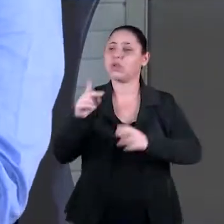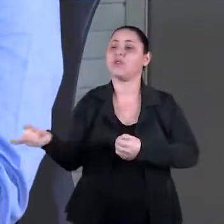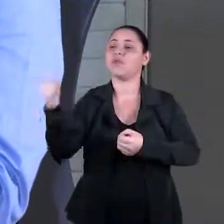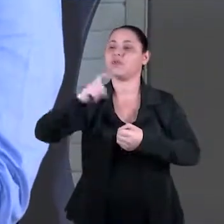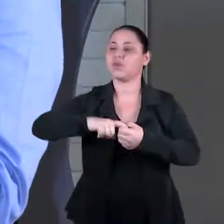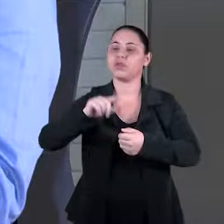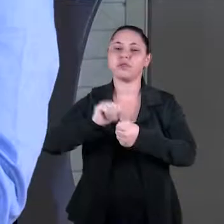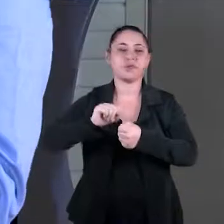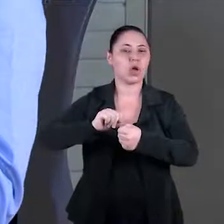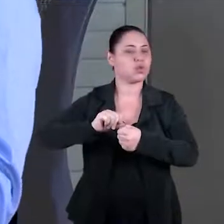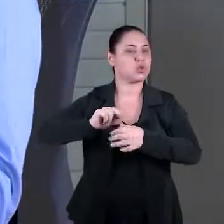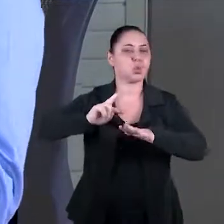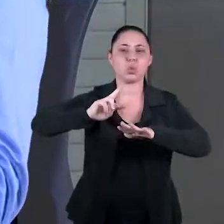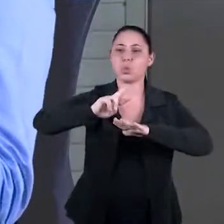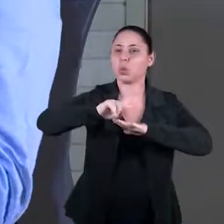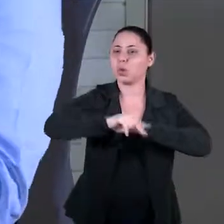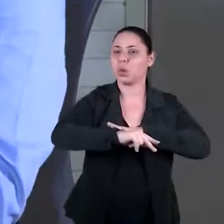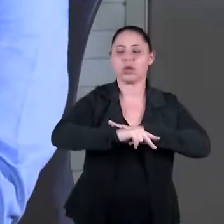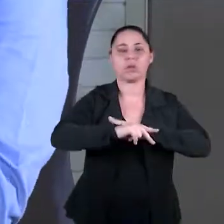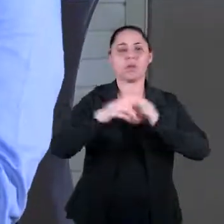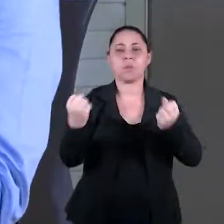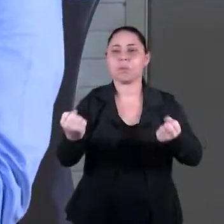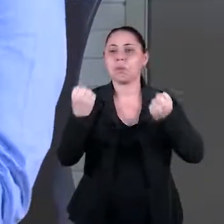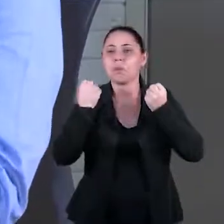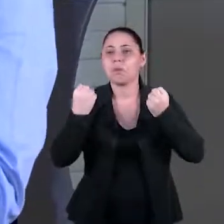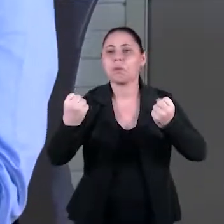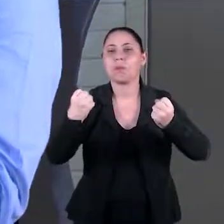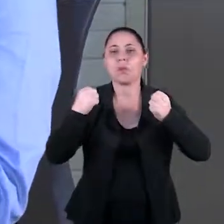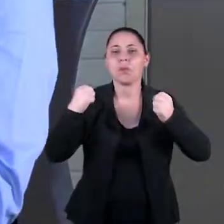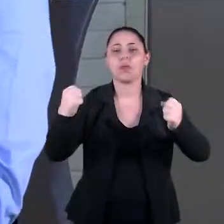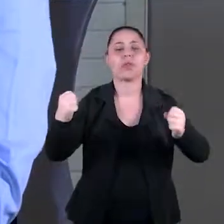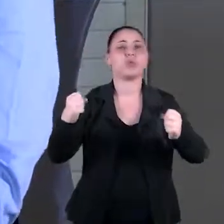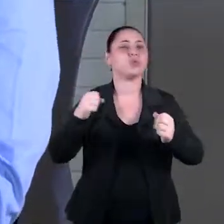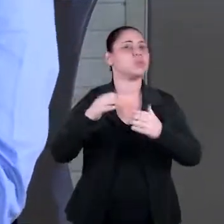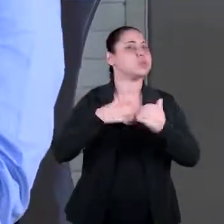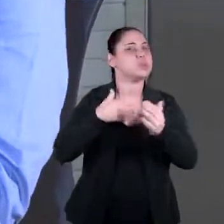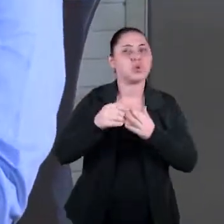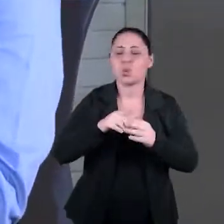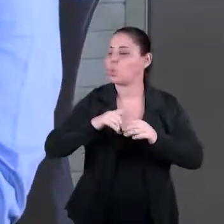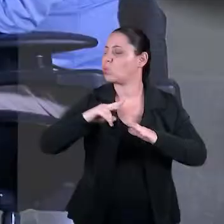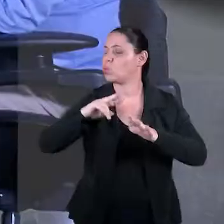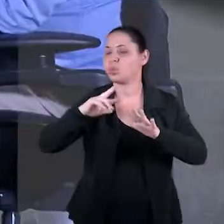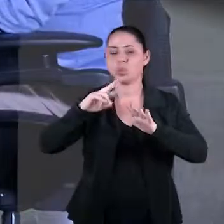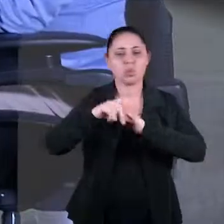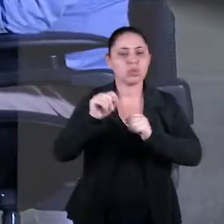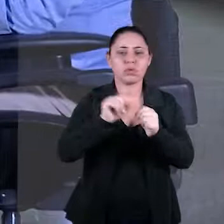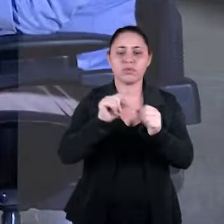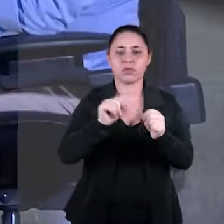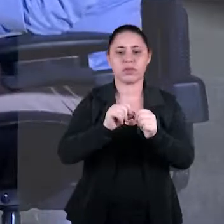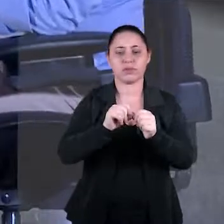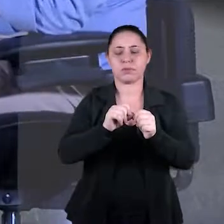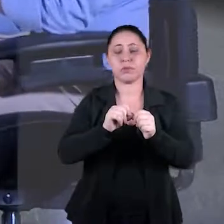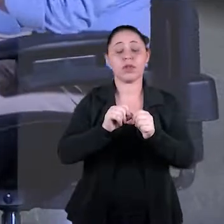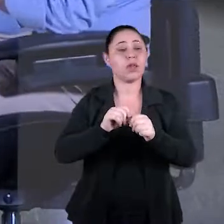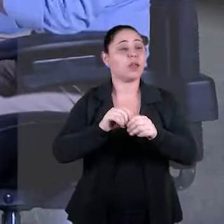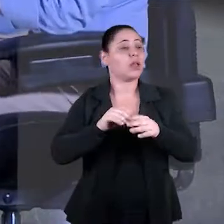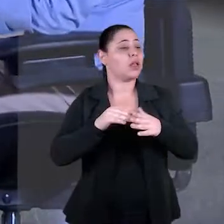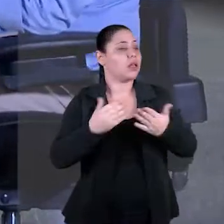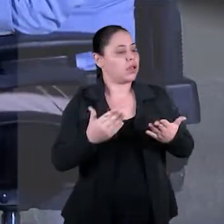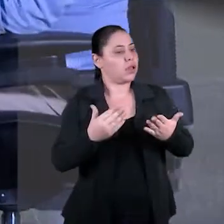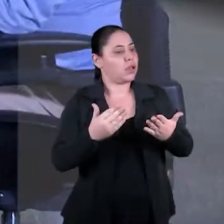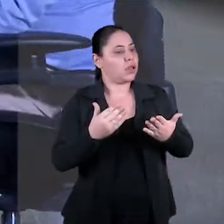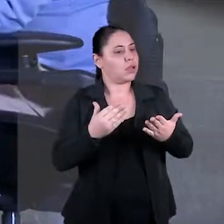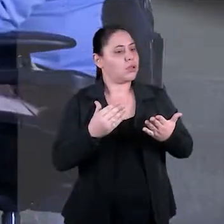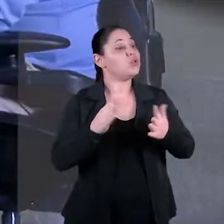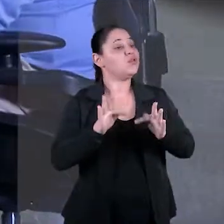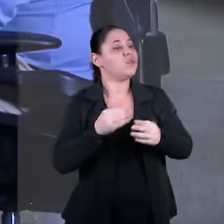as atividades de academia. Então o pós-operatório ele é bem tranquilo mesmo, é muito simples. E os resultados, doutor? Os resultados